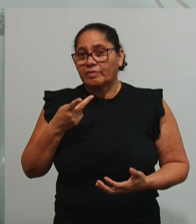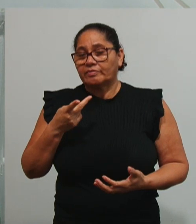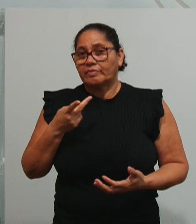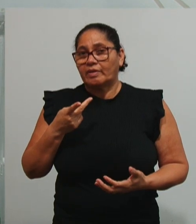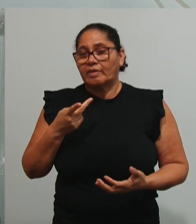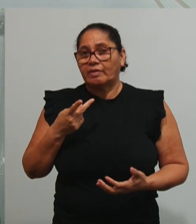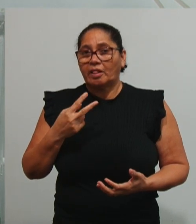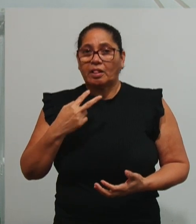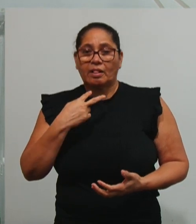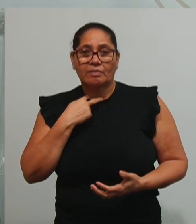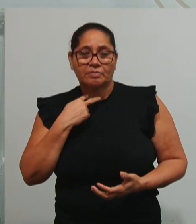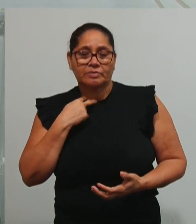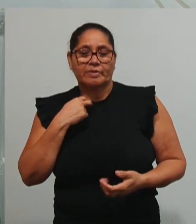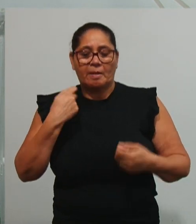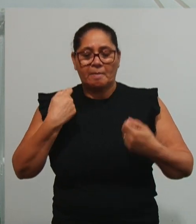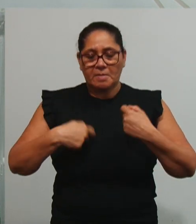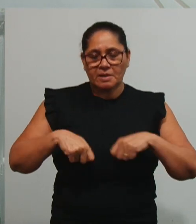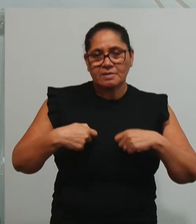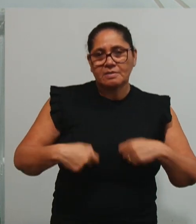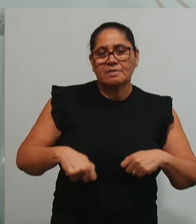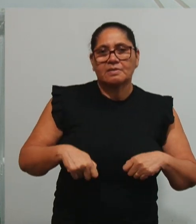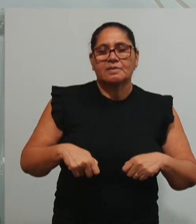inevitavelmente, a estratégia ela precisa